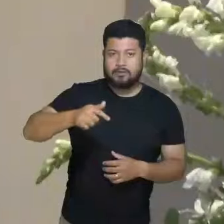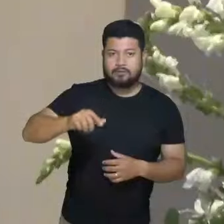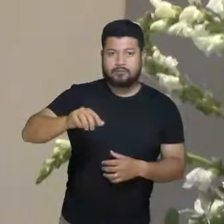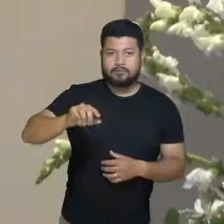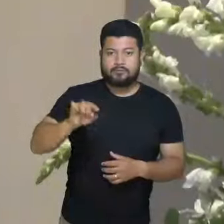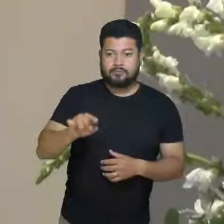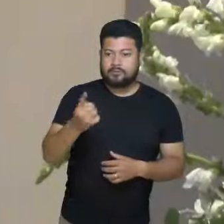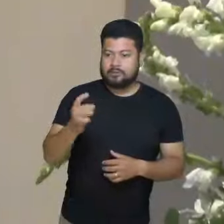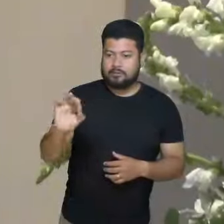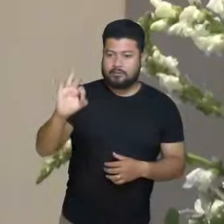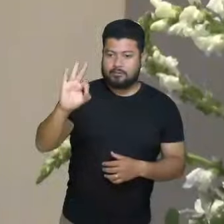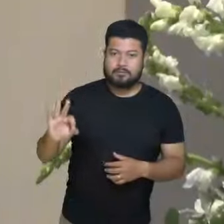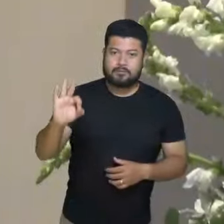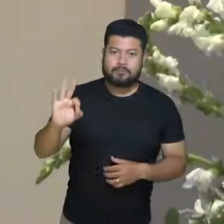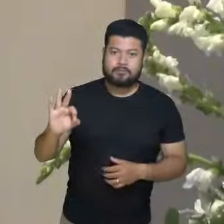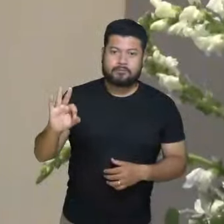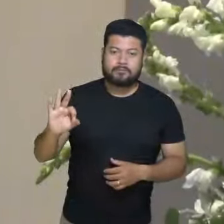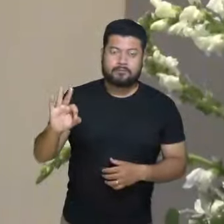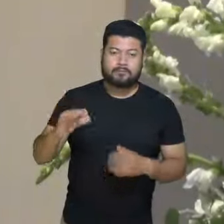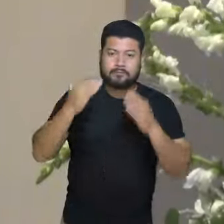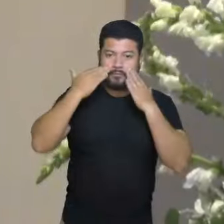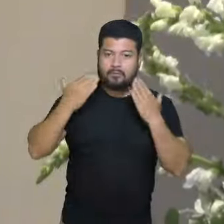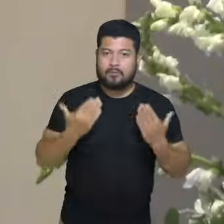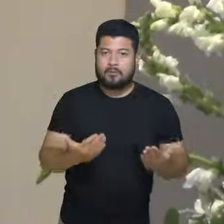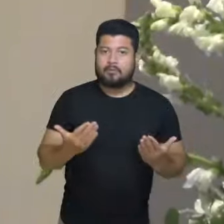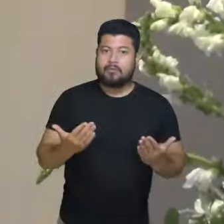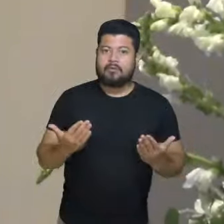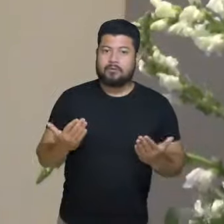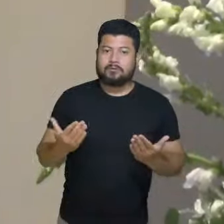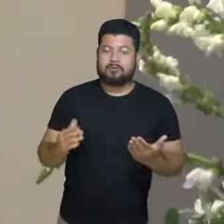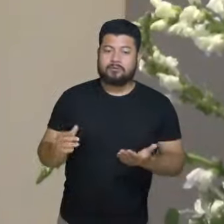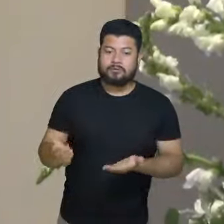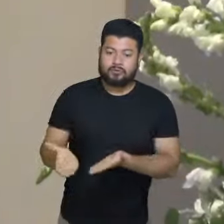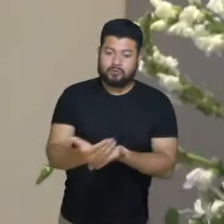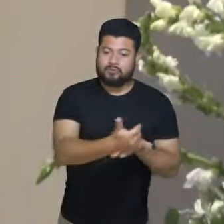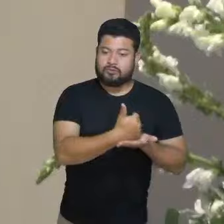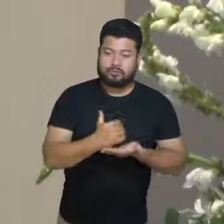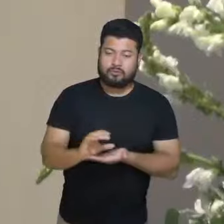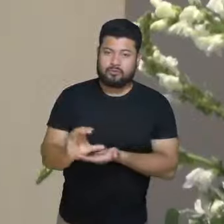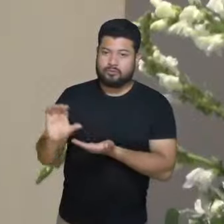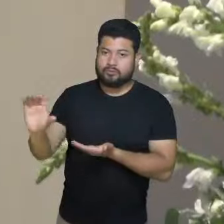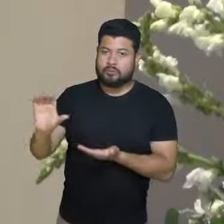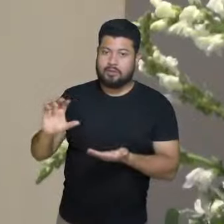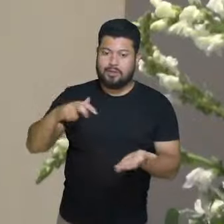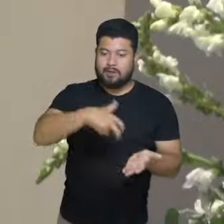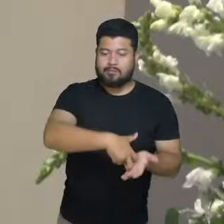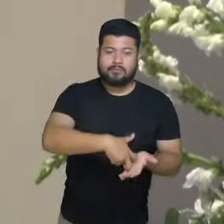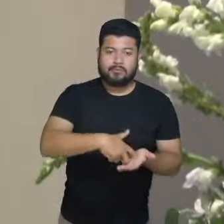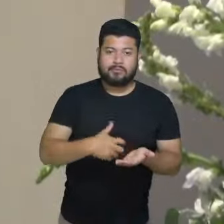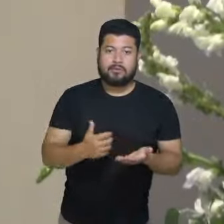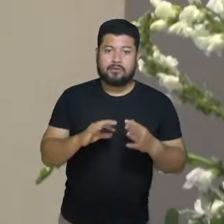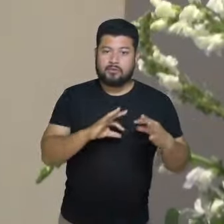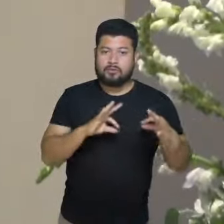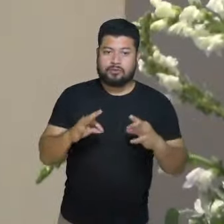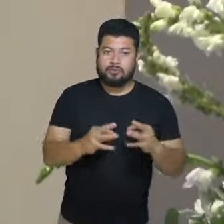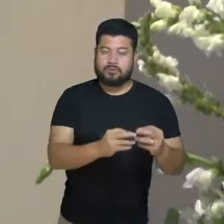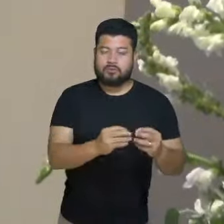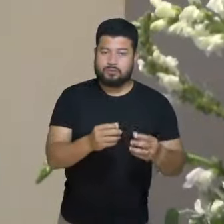10% o que bem demonstra essa concentração arrecadatória e a penalização das ordens subnacionais